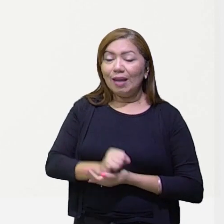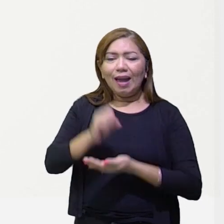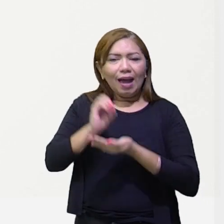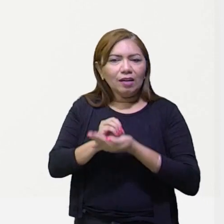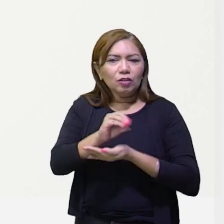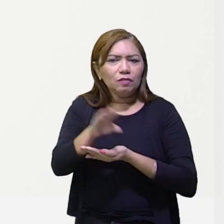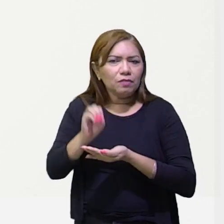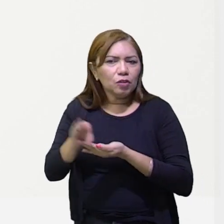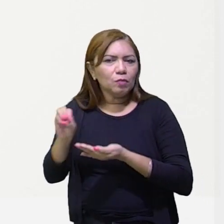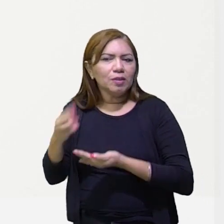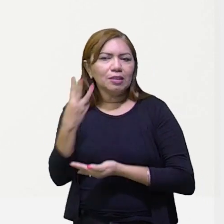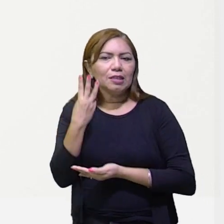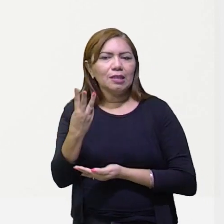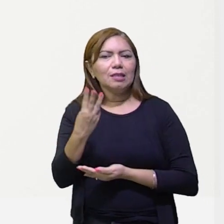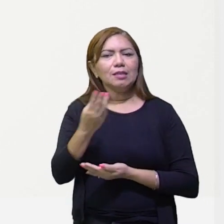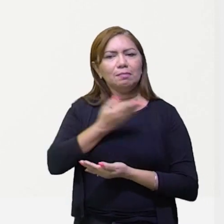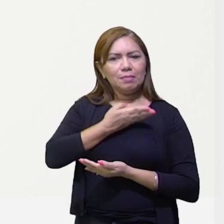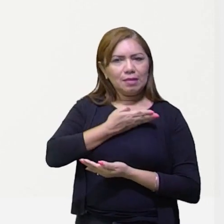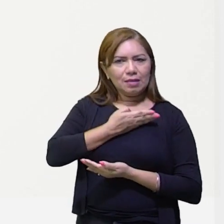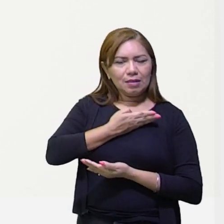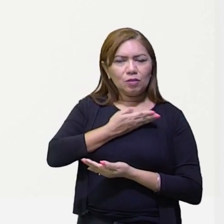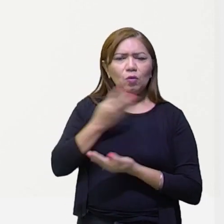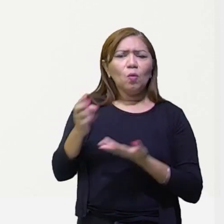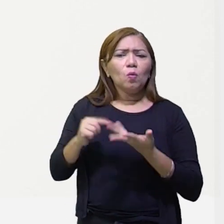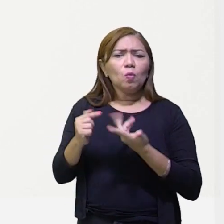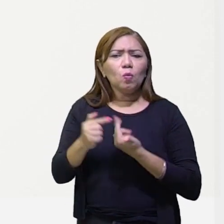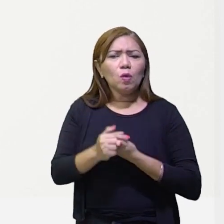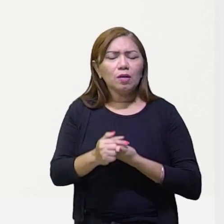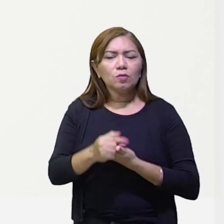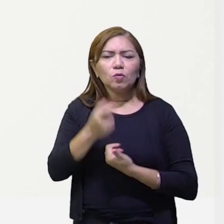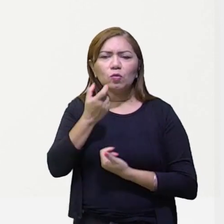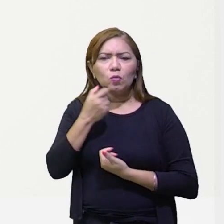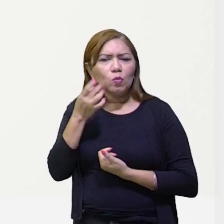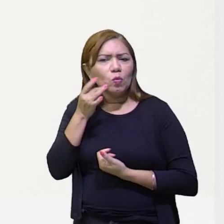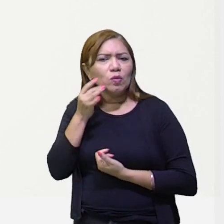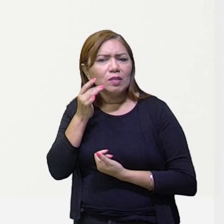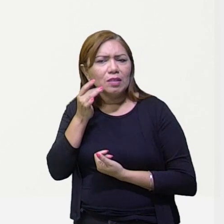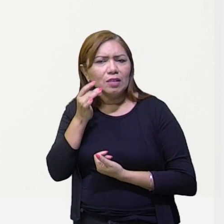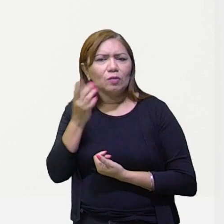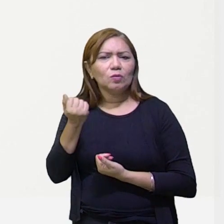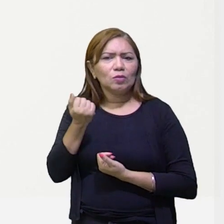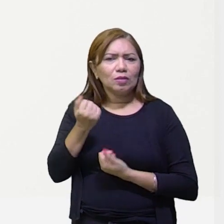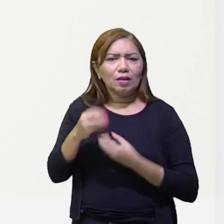três amigas. Quantos brigadeiros recebeu cada amiga?